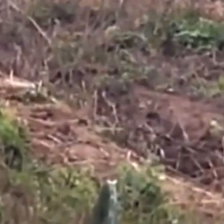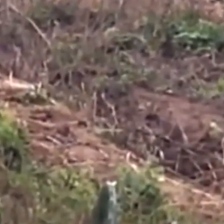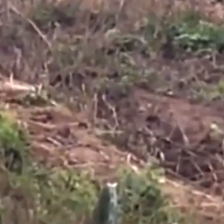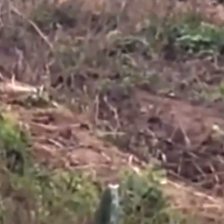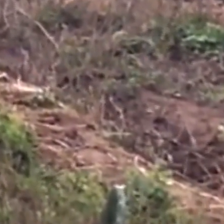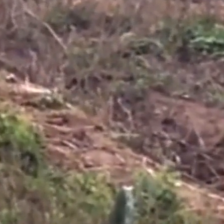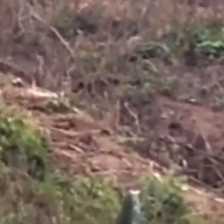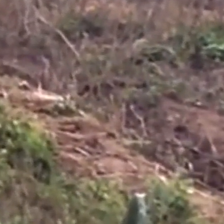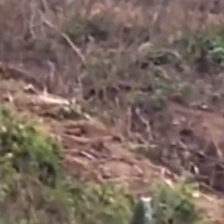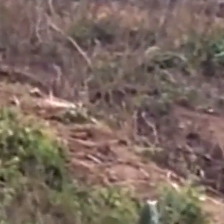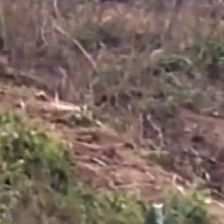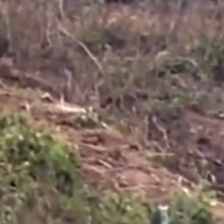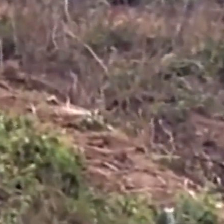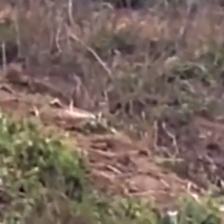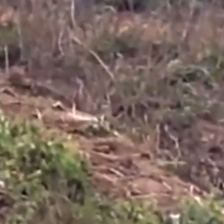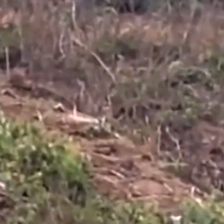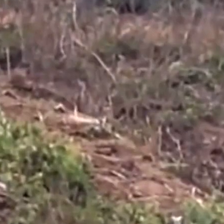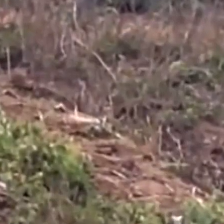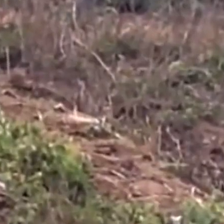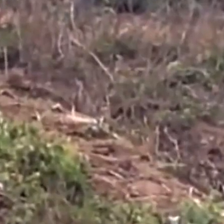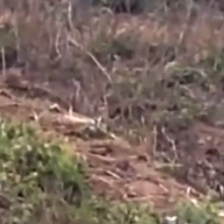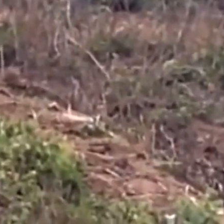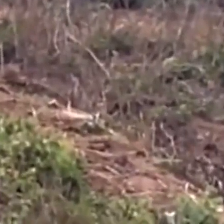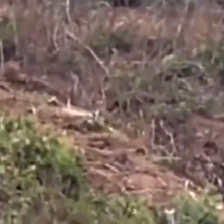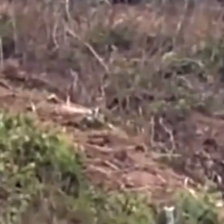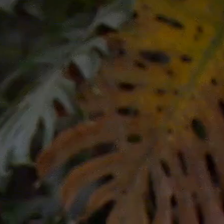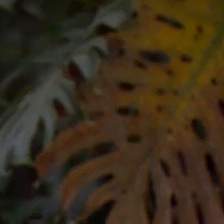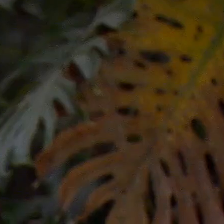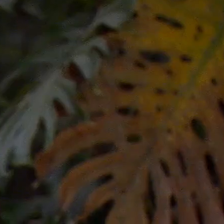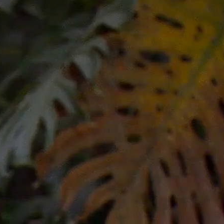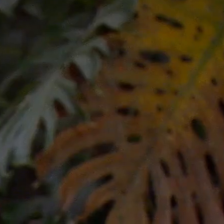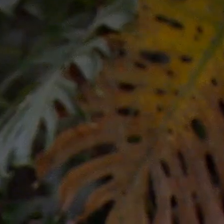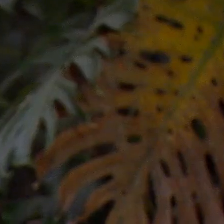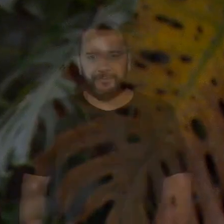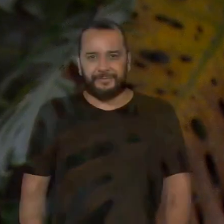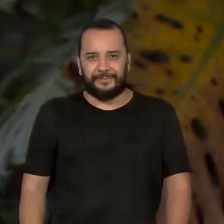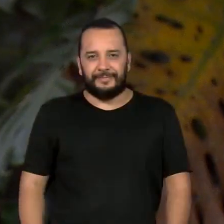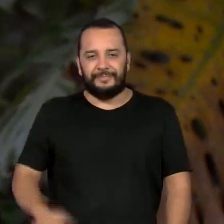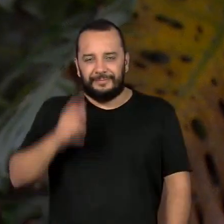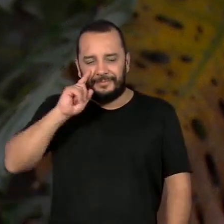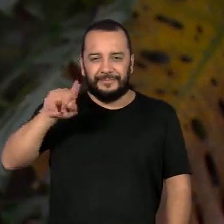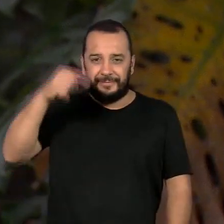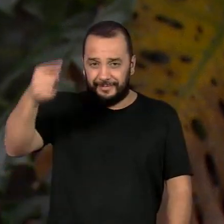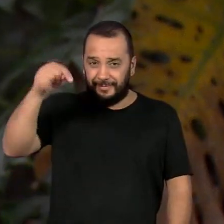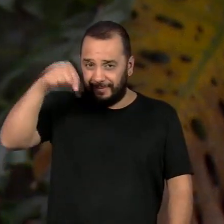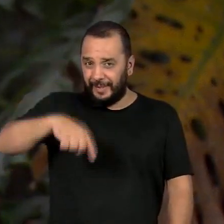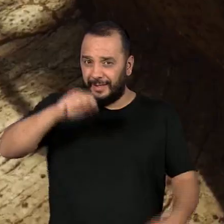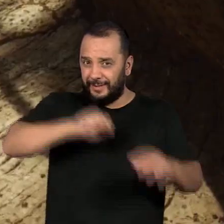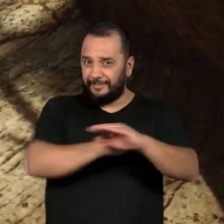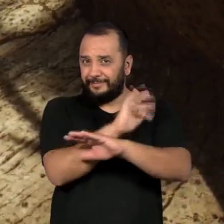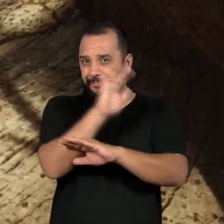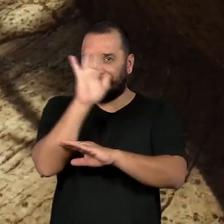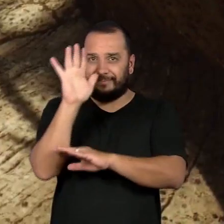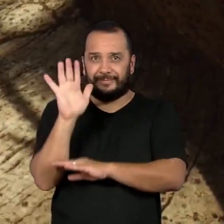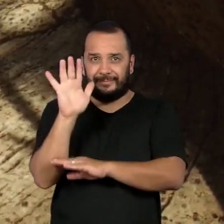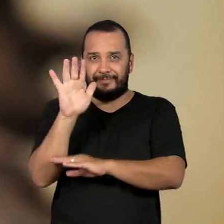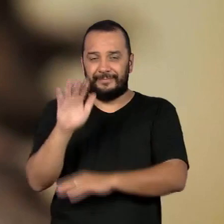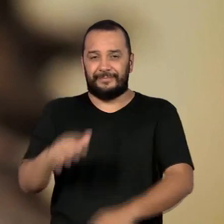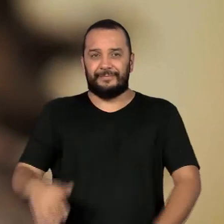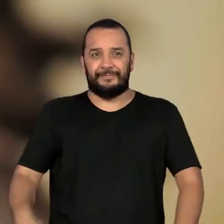hom, hom, hom, hom. A seguir aqui no Repórter Eco.